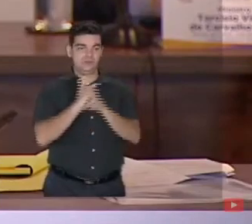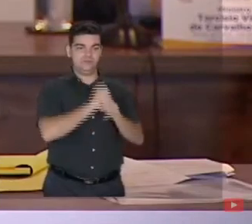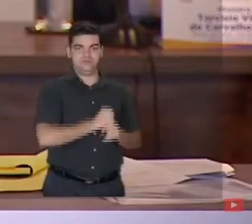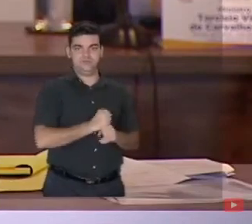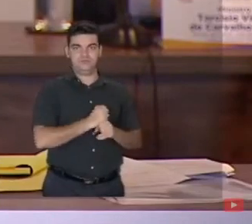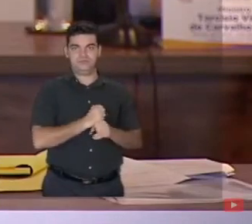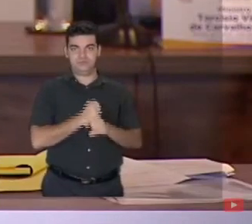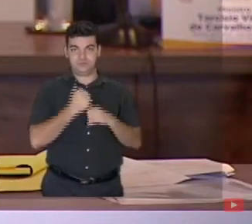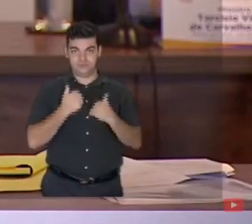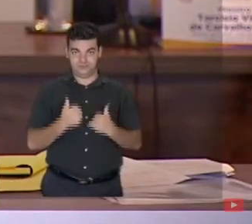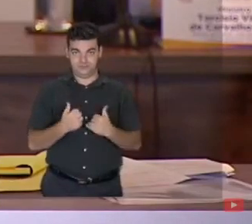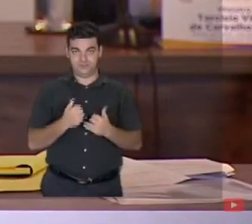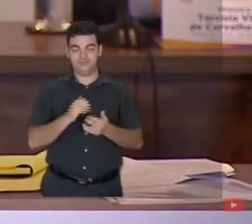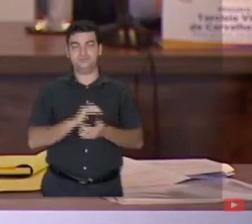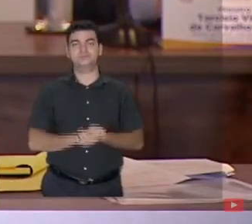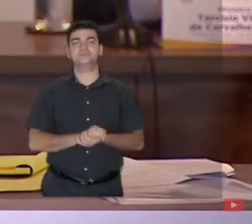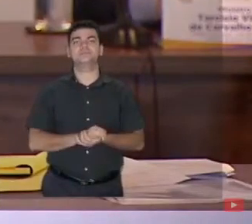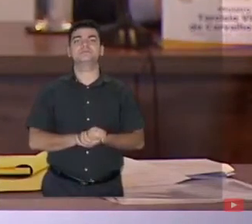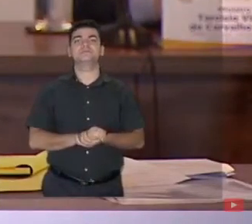totalizado. Okay?